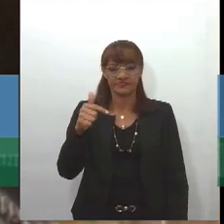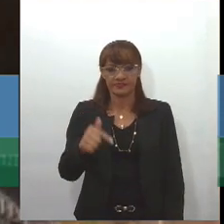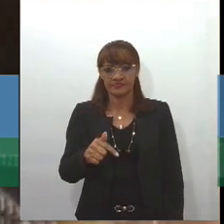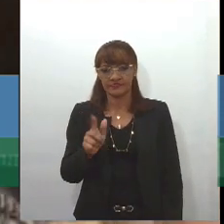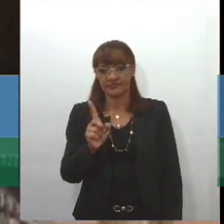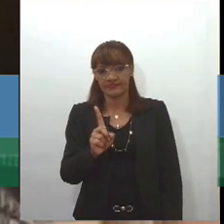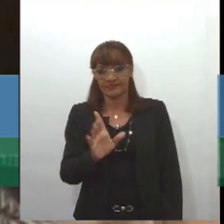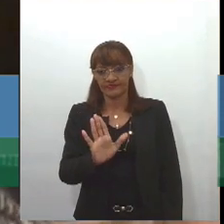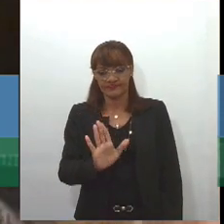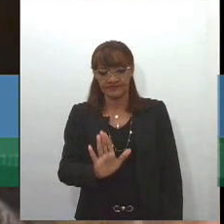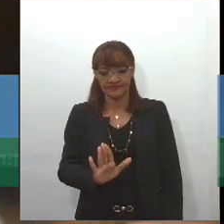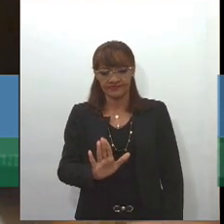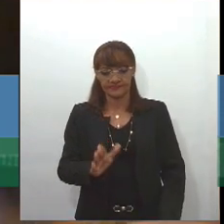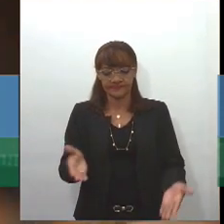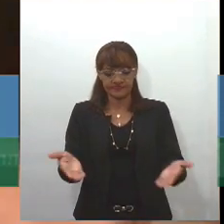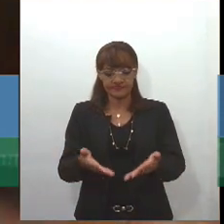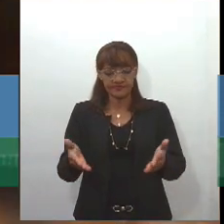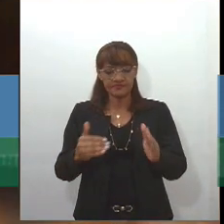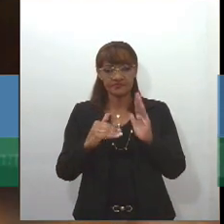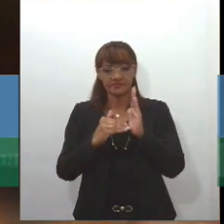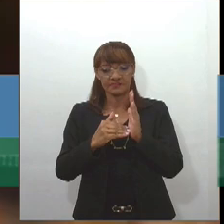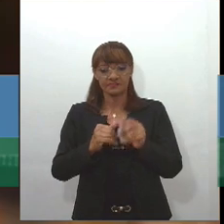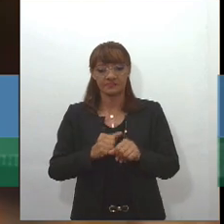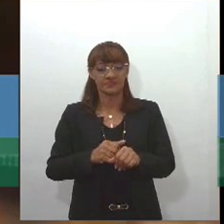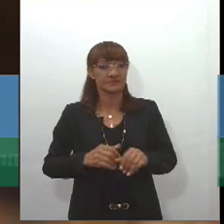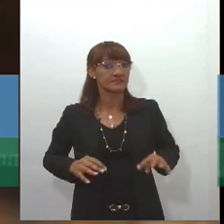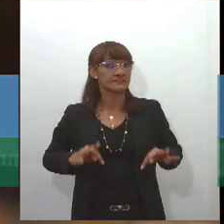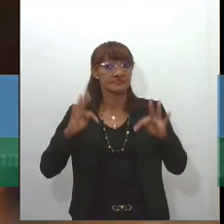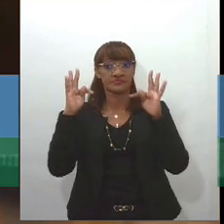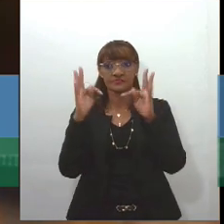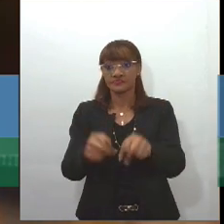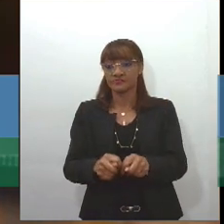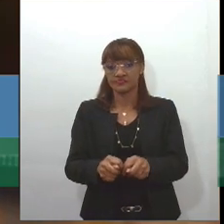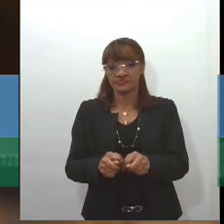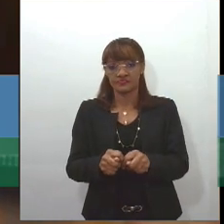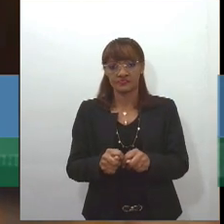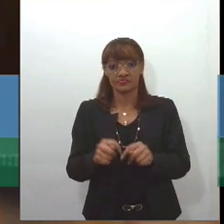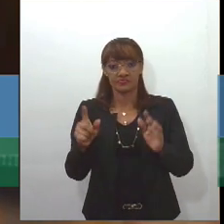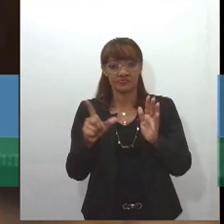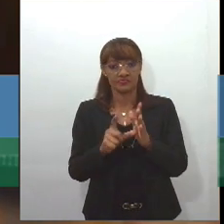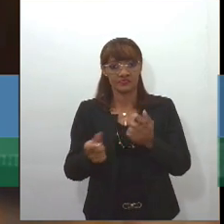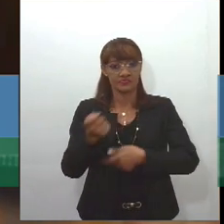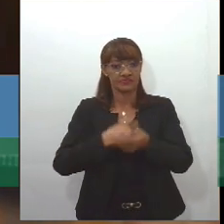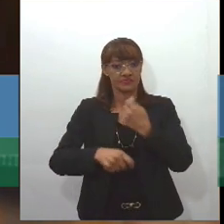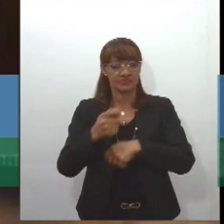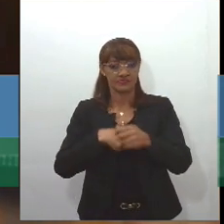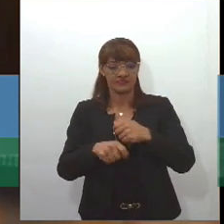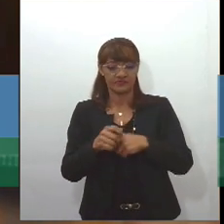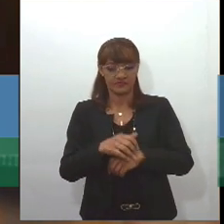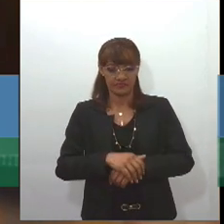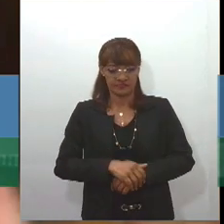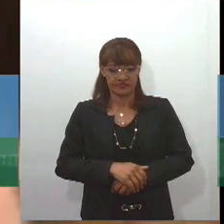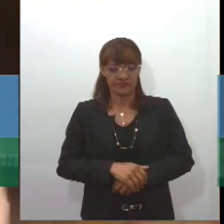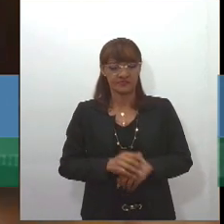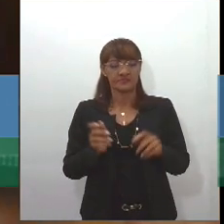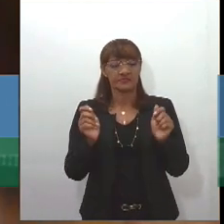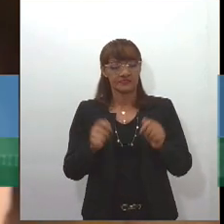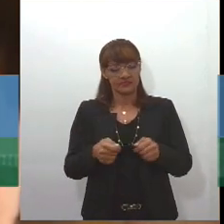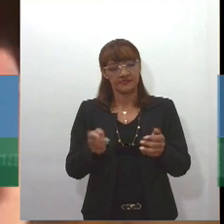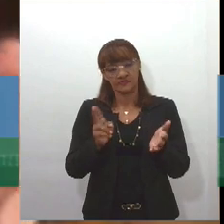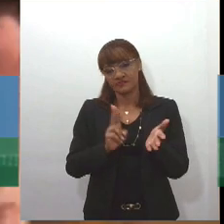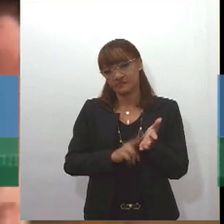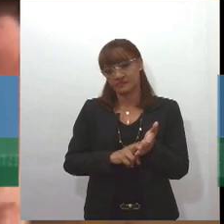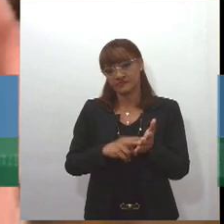Nacional hoje tem que desonerar a folha para todos os setores da economia Eu acho que isso pode fazer com que o projeto de